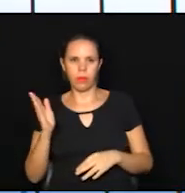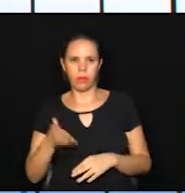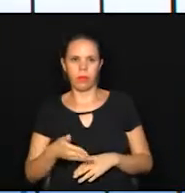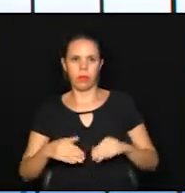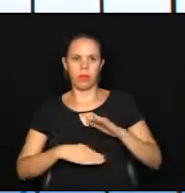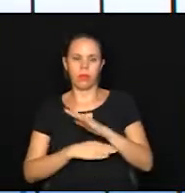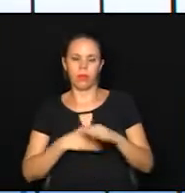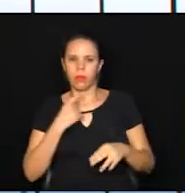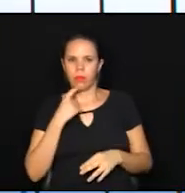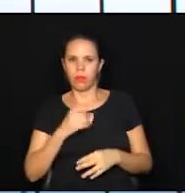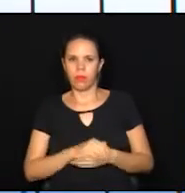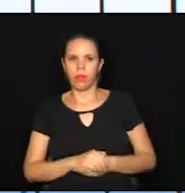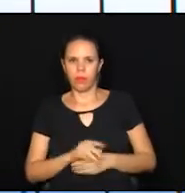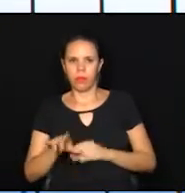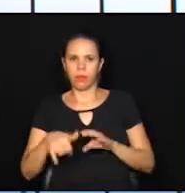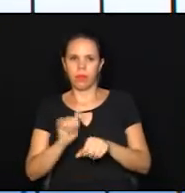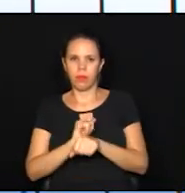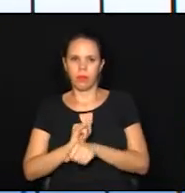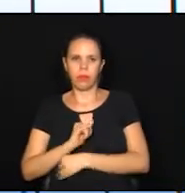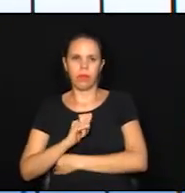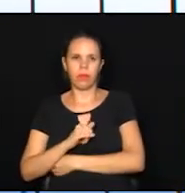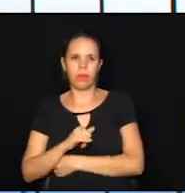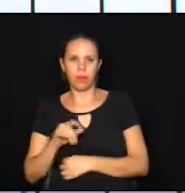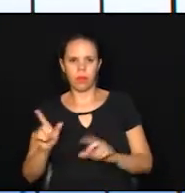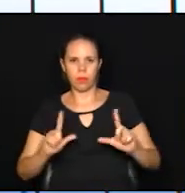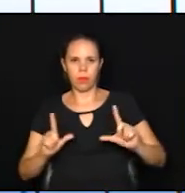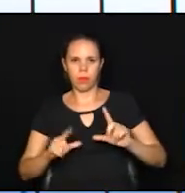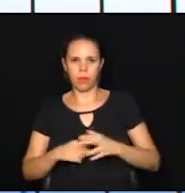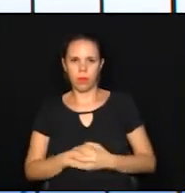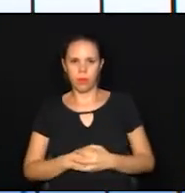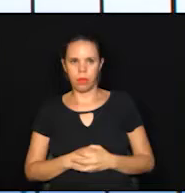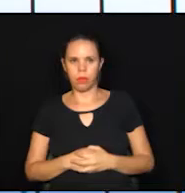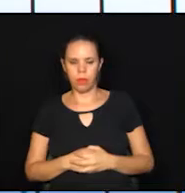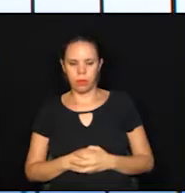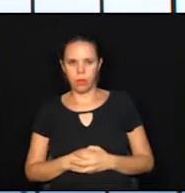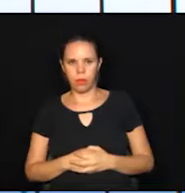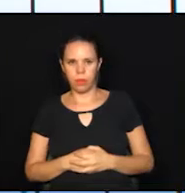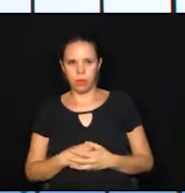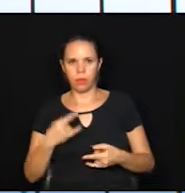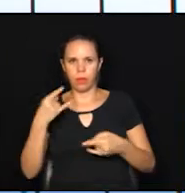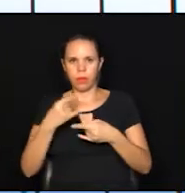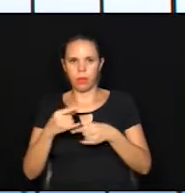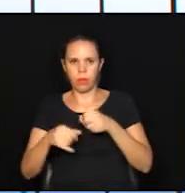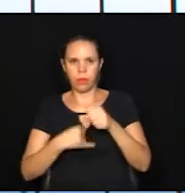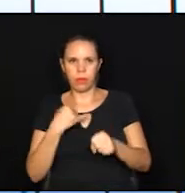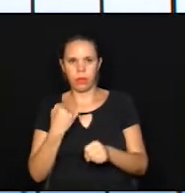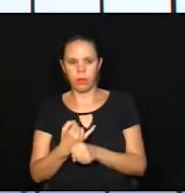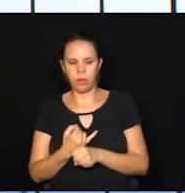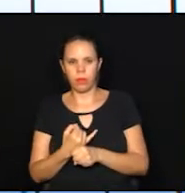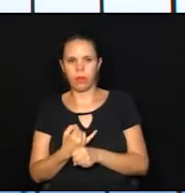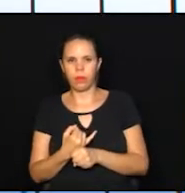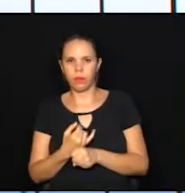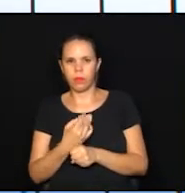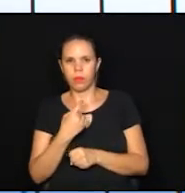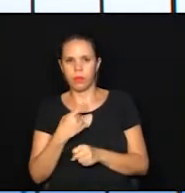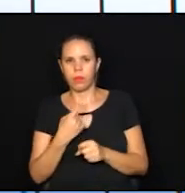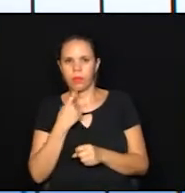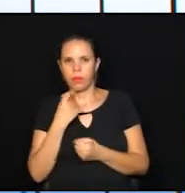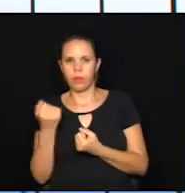facebook.com/Câmara Campinas e no YouTube da TV Câmara Campinas também, além no streaming do site da Câmara de Campinas, que é